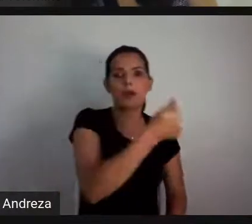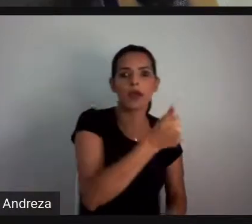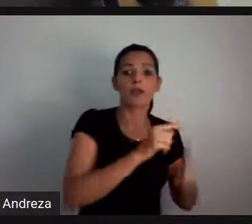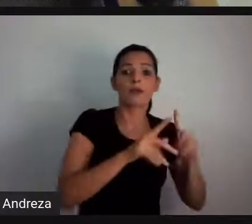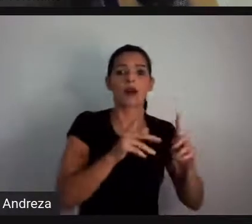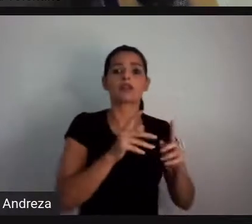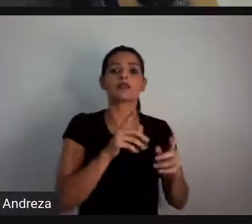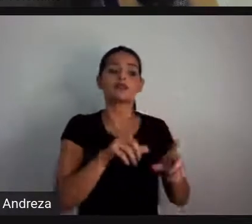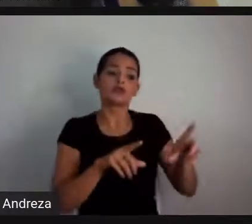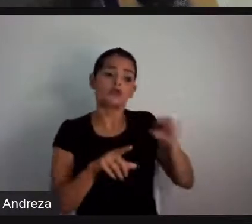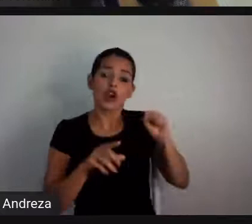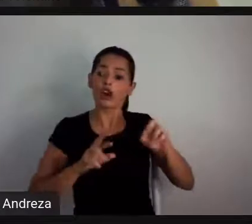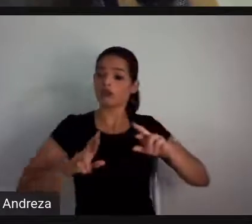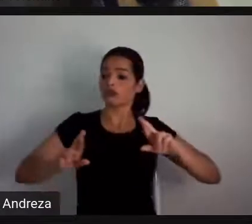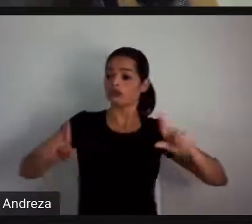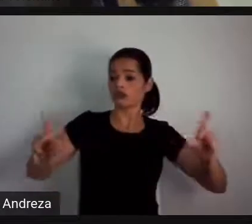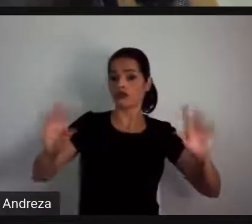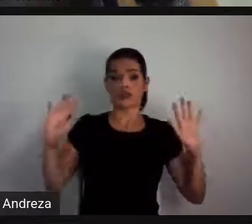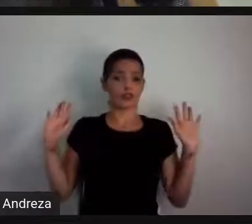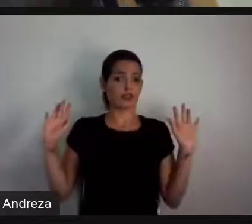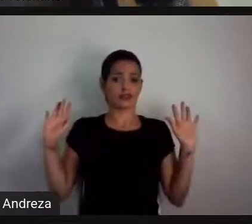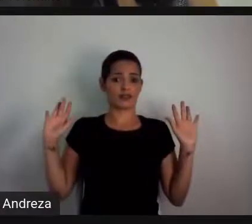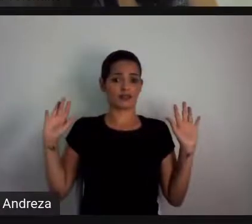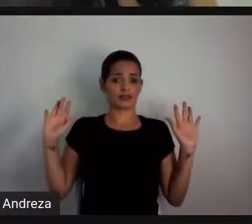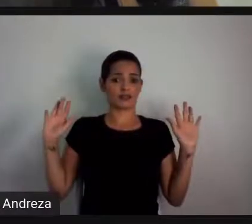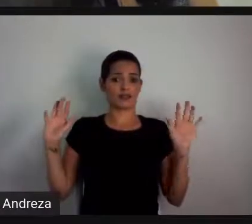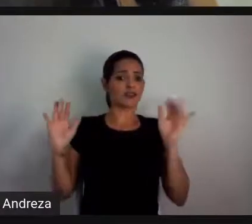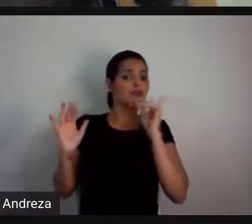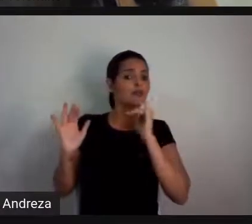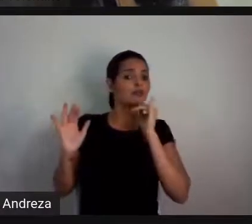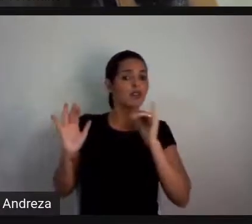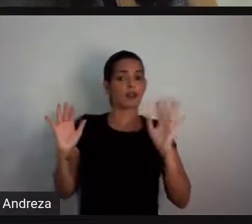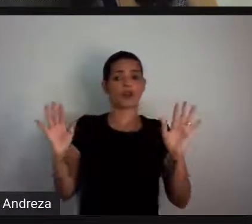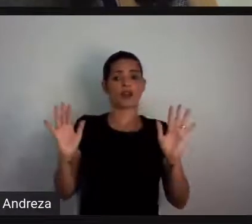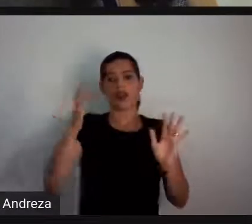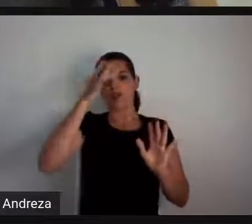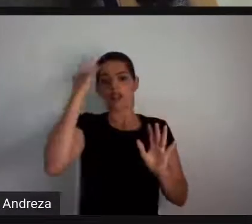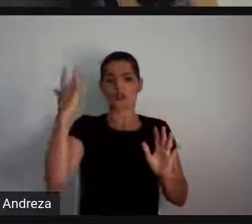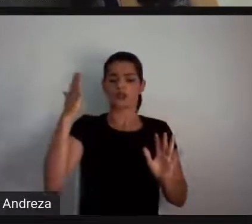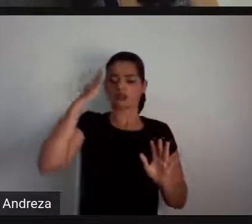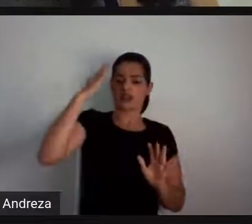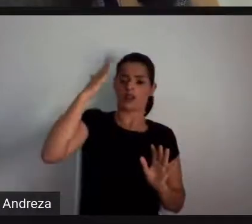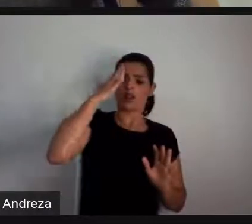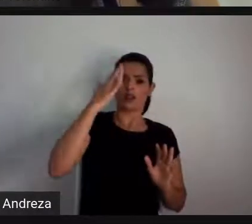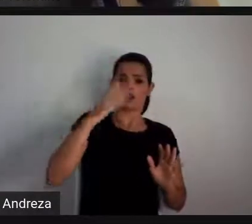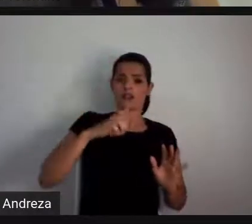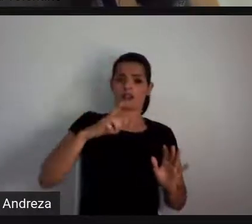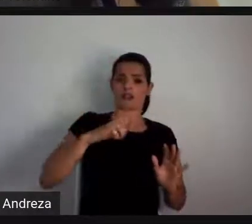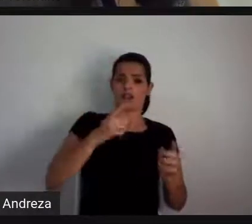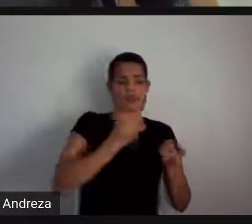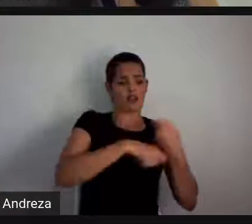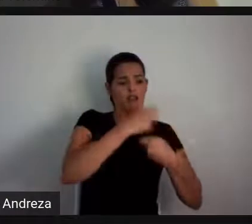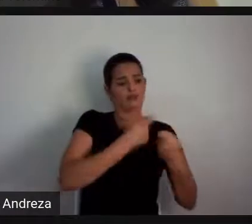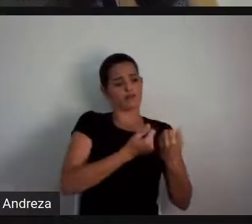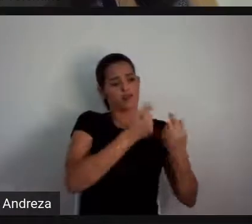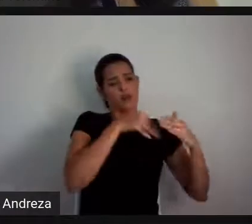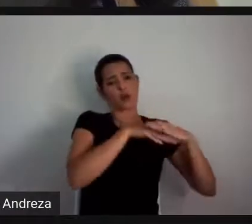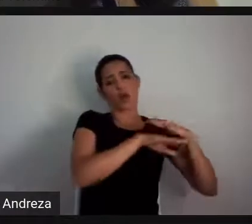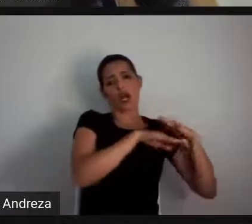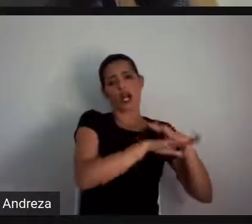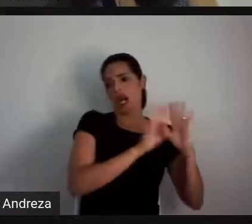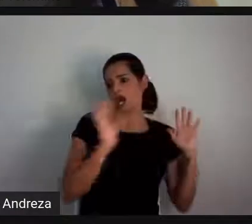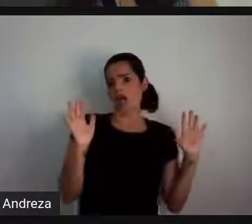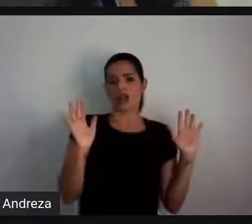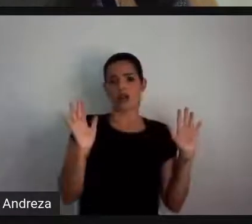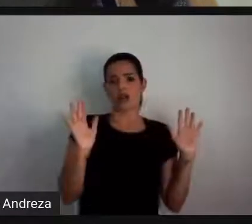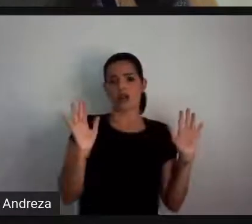uma escolha diferente, por exemplo, para não necessariamente as pessoas têm que saber que ela está bem financeiramente, no sentido de é